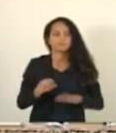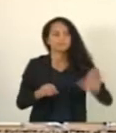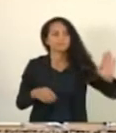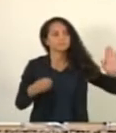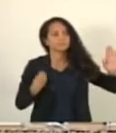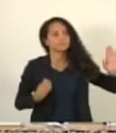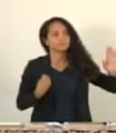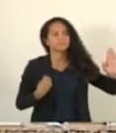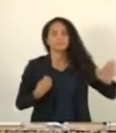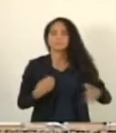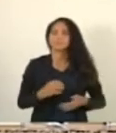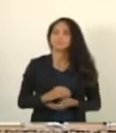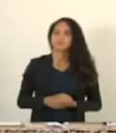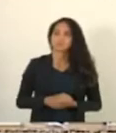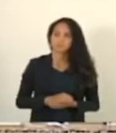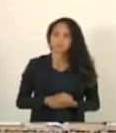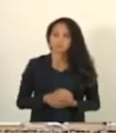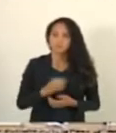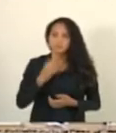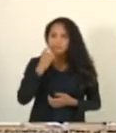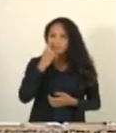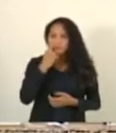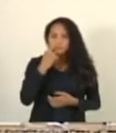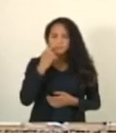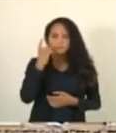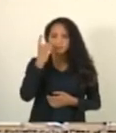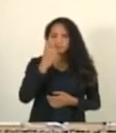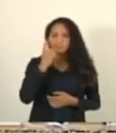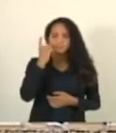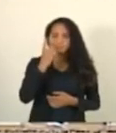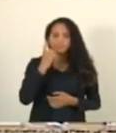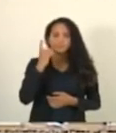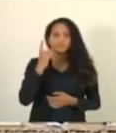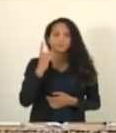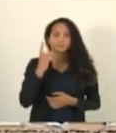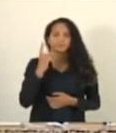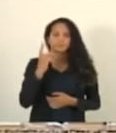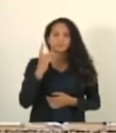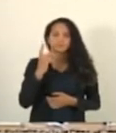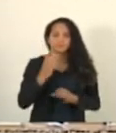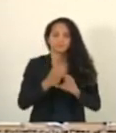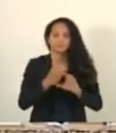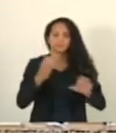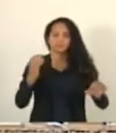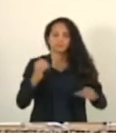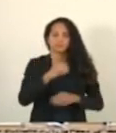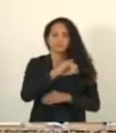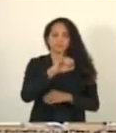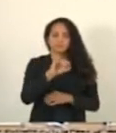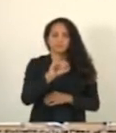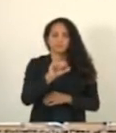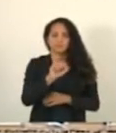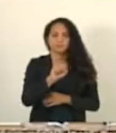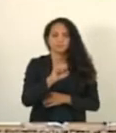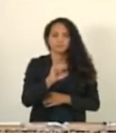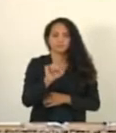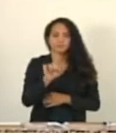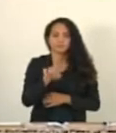Presente. Doutor Rafael Favato, presente. Deputado Engenheiro José Esmeraldo.